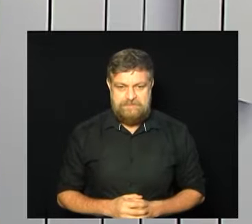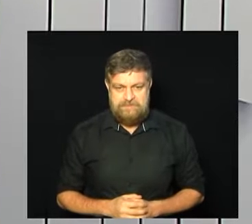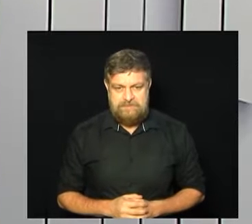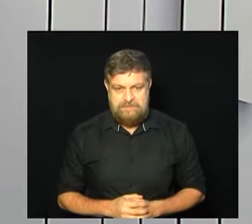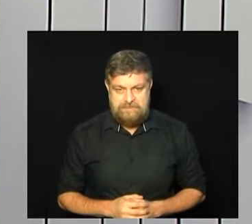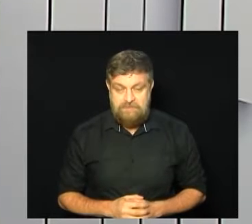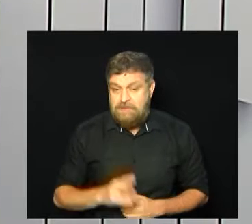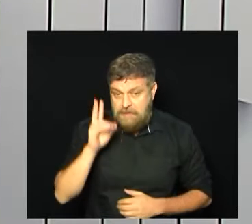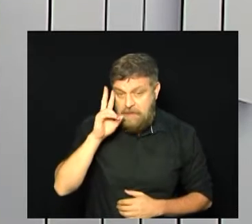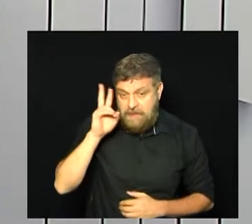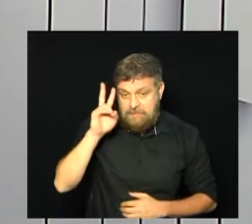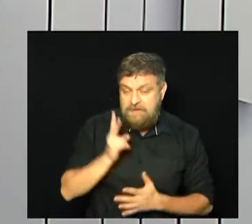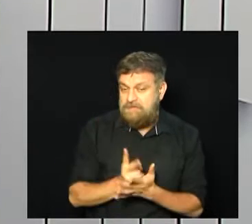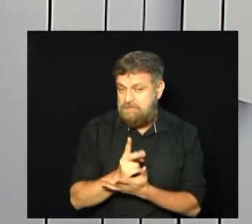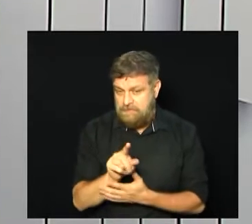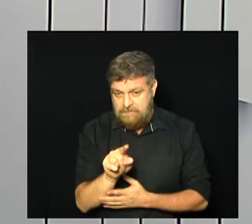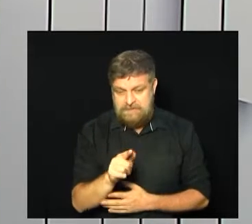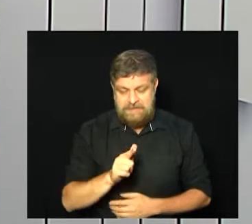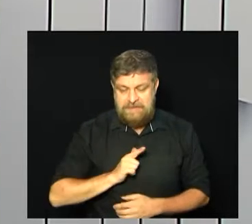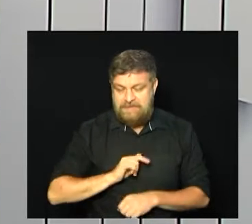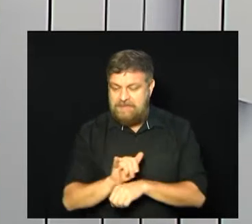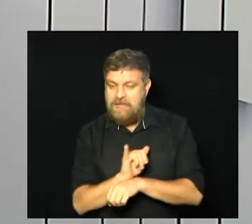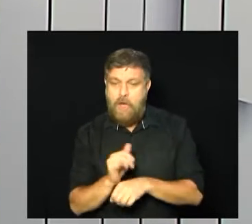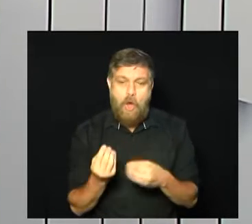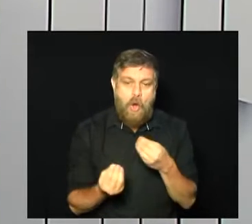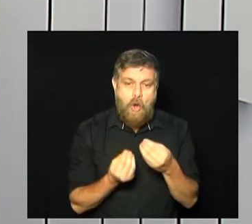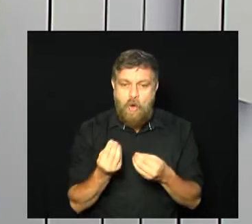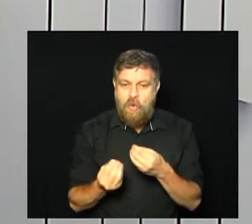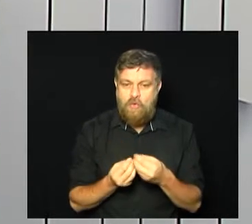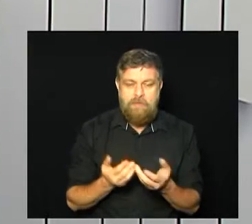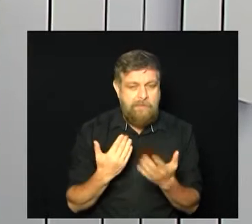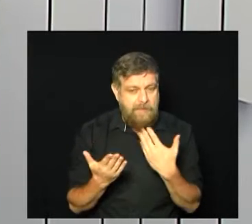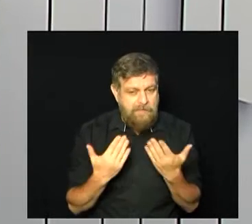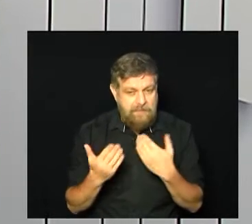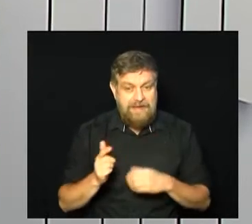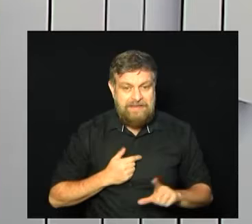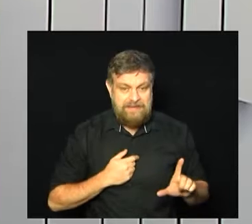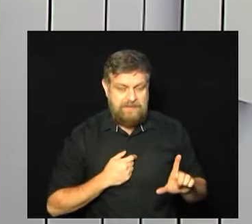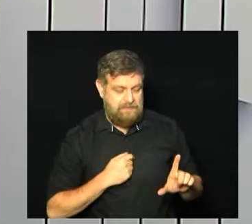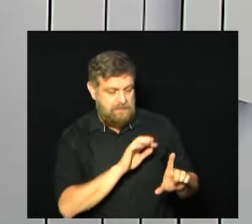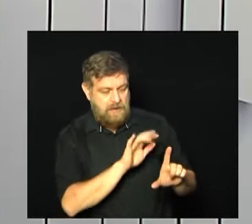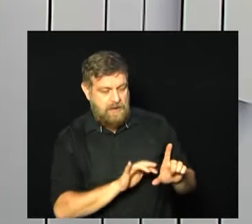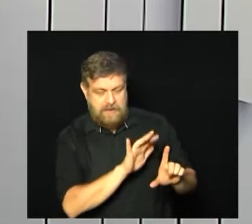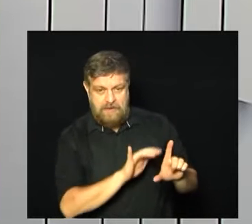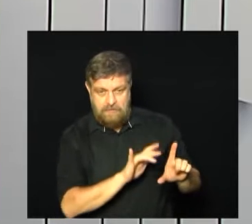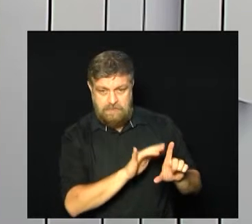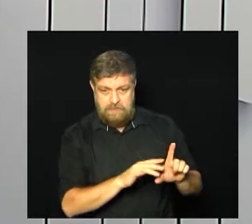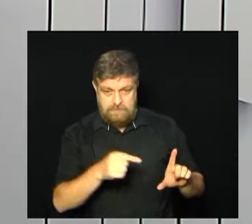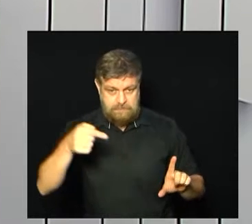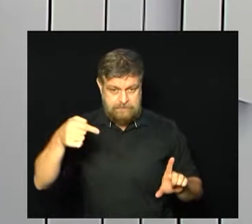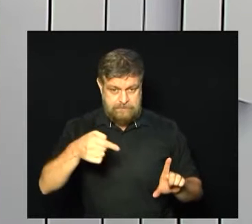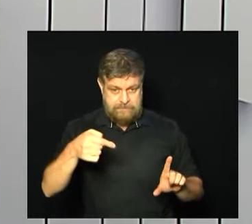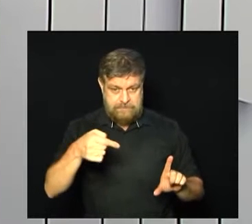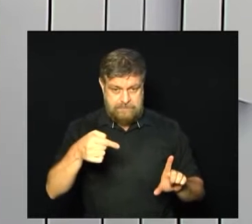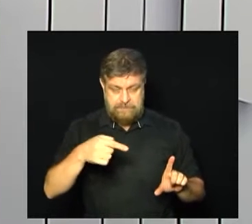978293776. Lembrando sempre, hein, que você tem a opção de enviar uma mensagem através do nosso QR Code. Olha só, tô apontando aqui para ele.